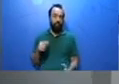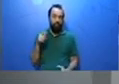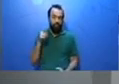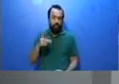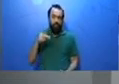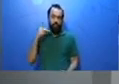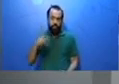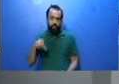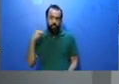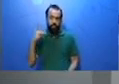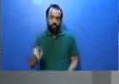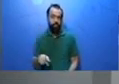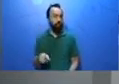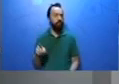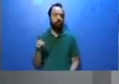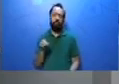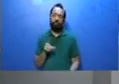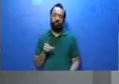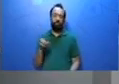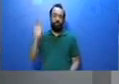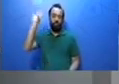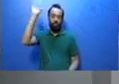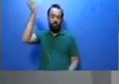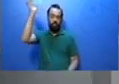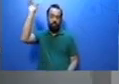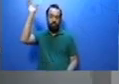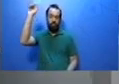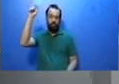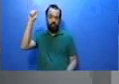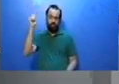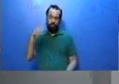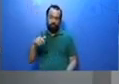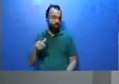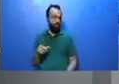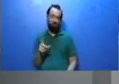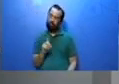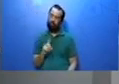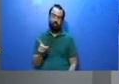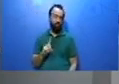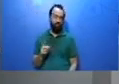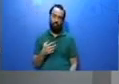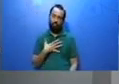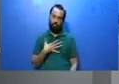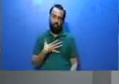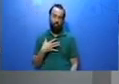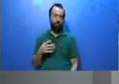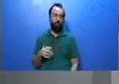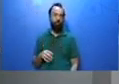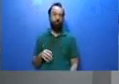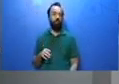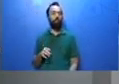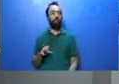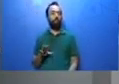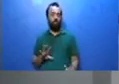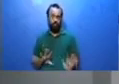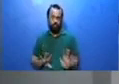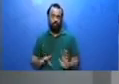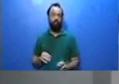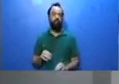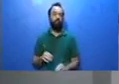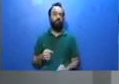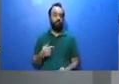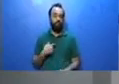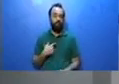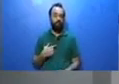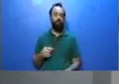que não é uma lâmpada, mas uma ideia. Então, nós começamos o